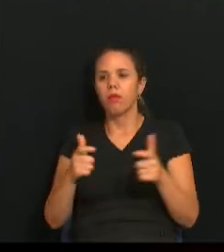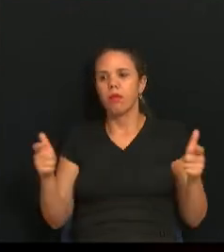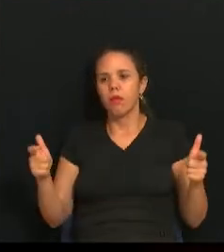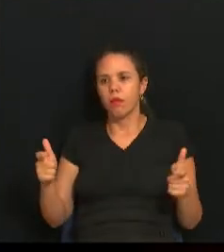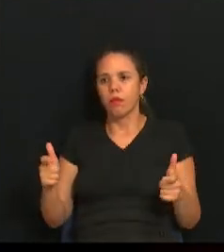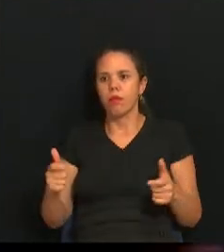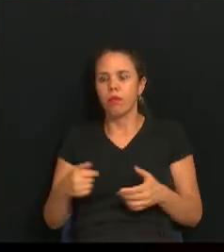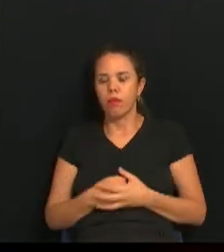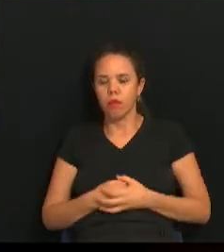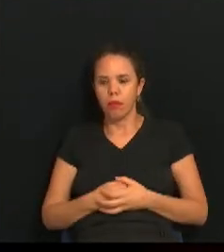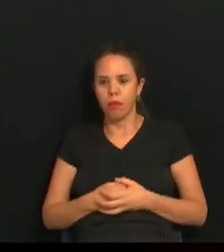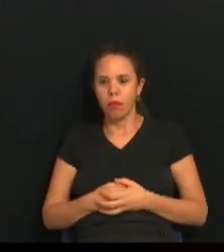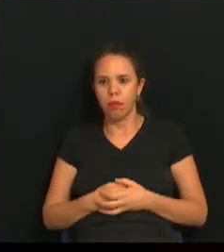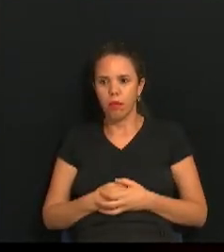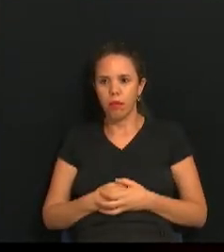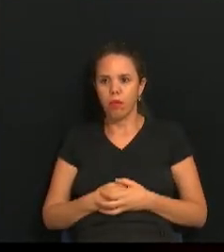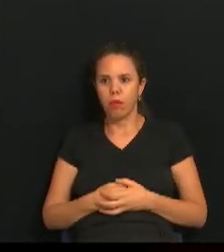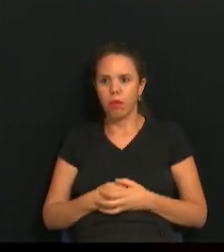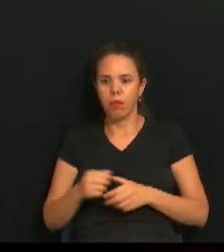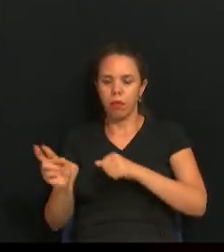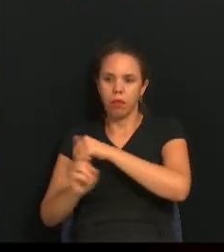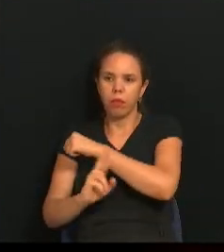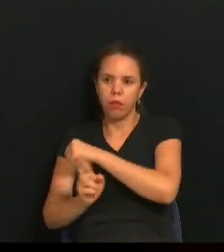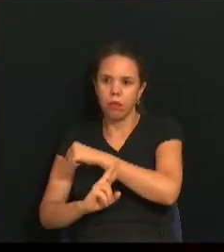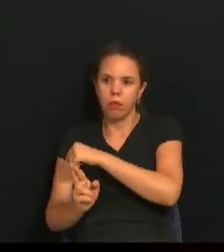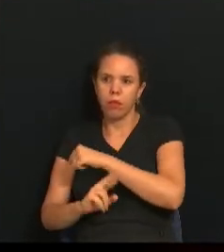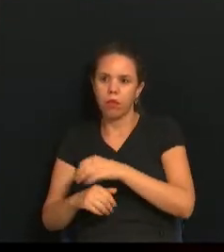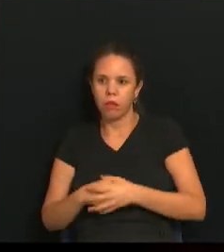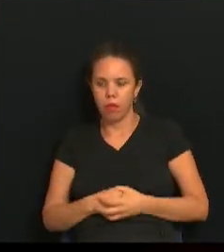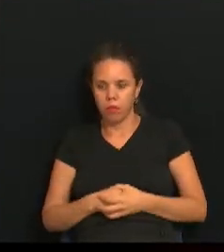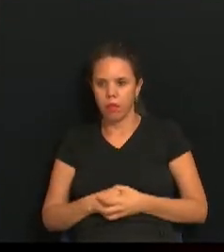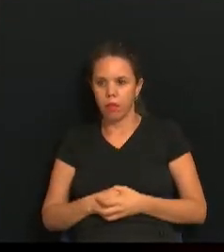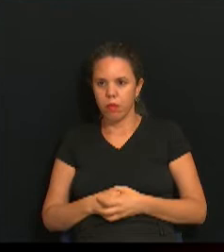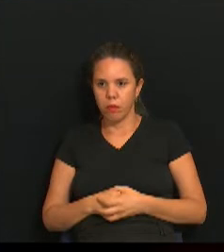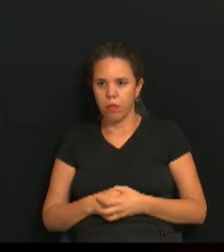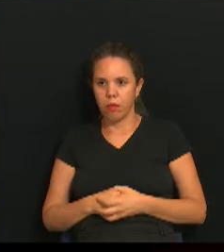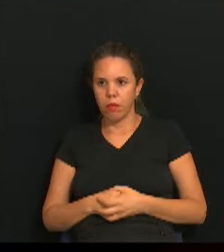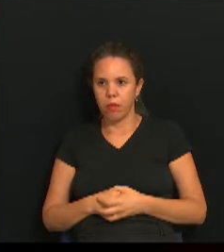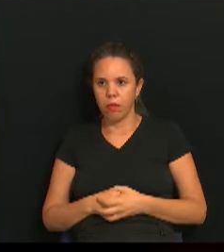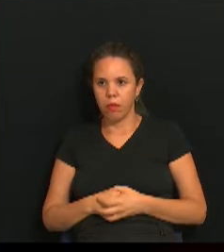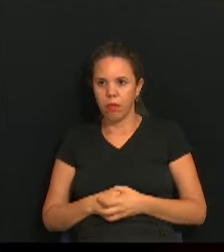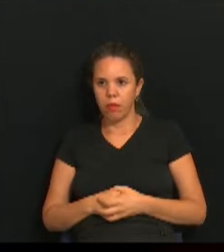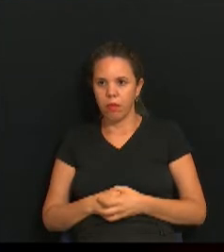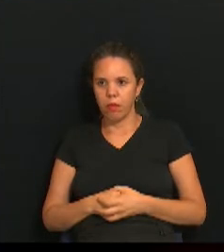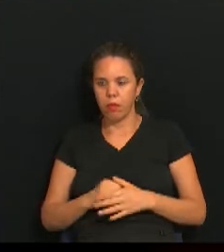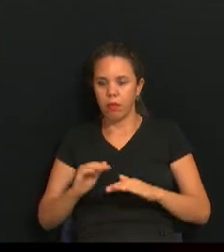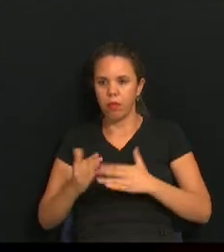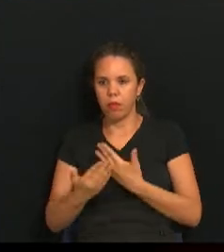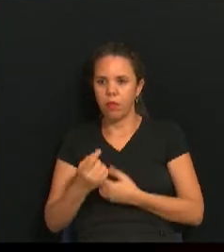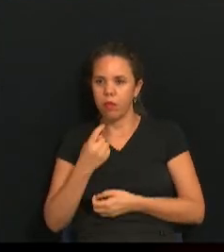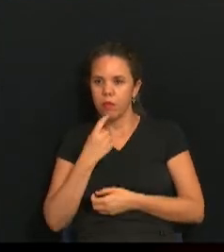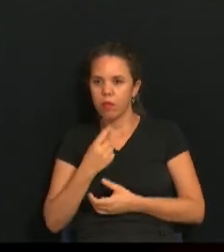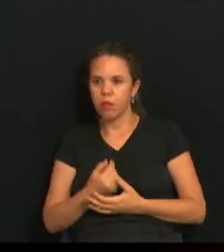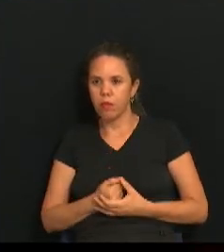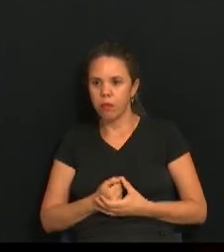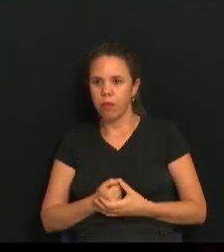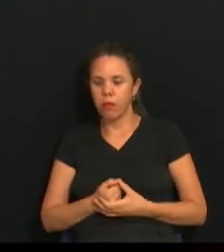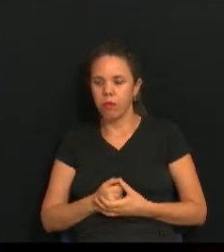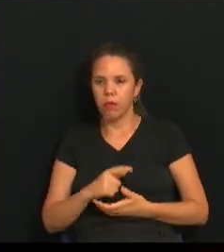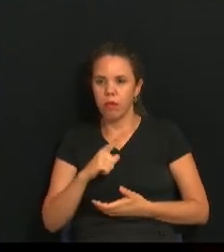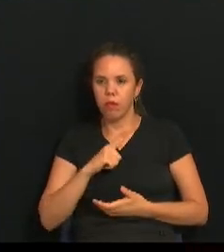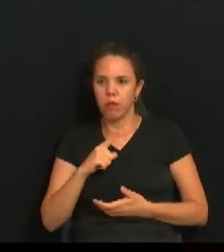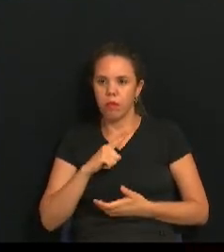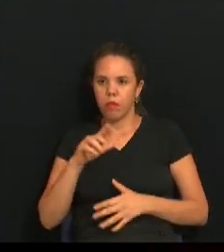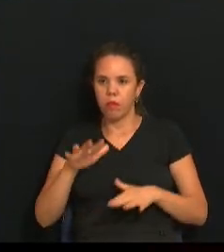desnível entre o nível da rodovia e o nível lindeira rodovia, que são os bairros de Campinas. Existem situações